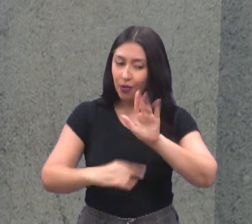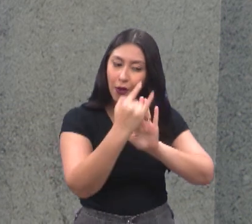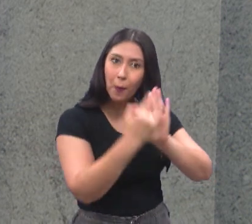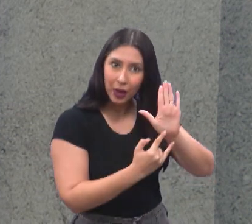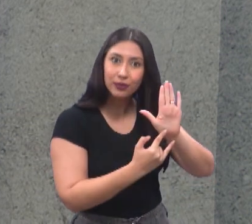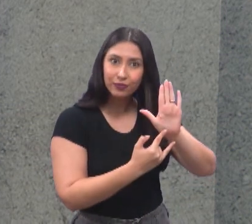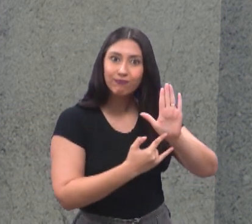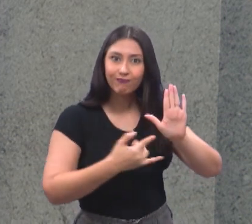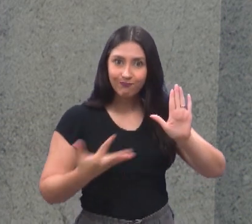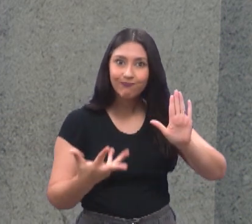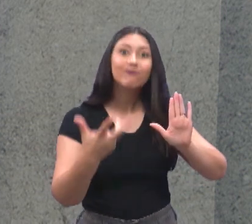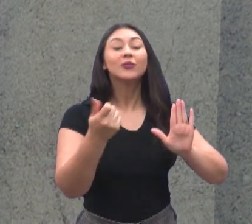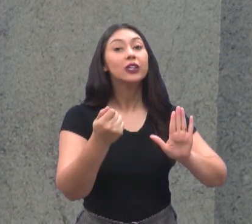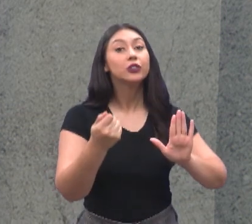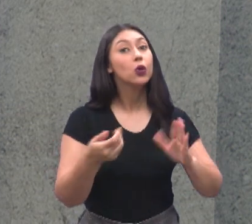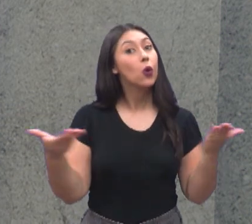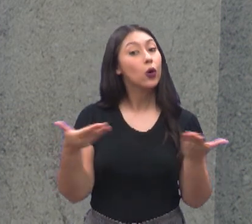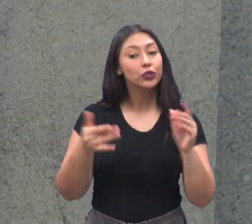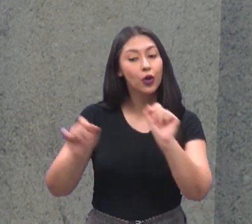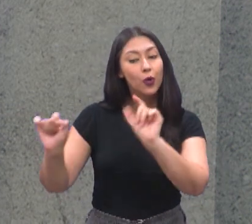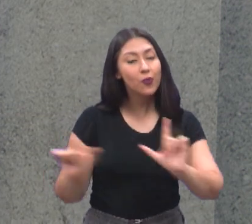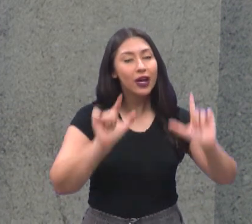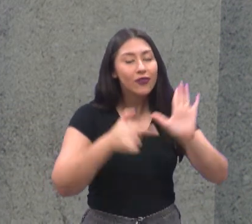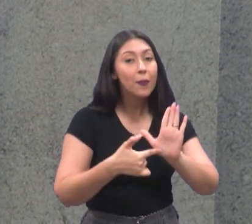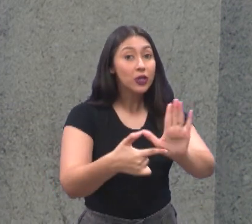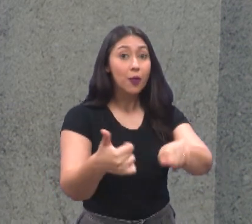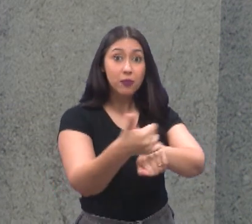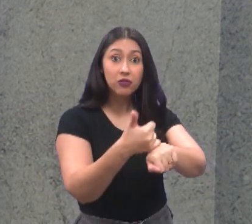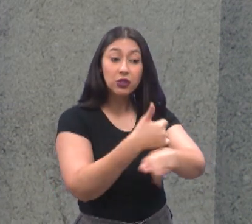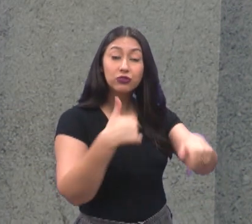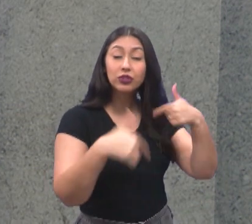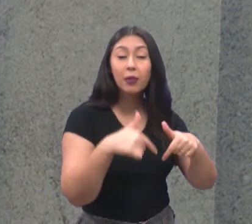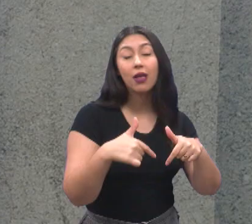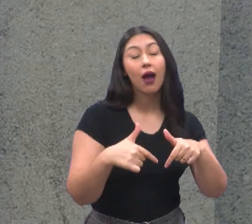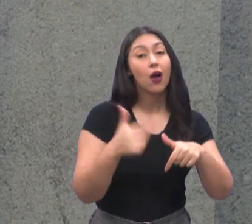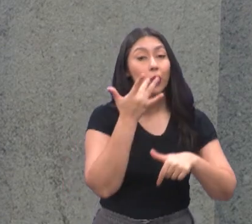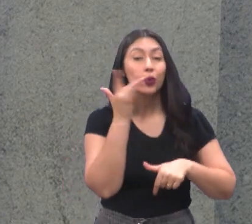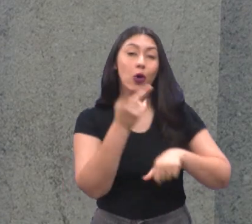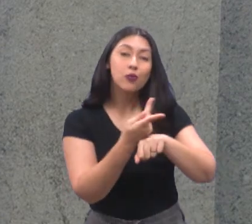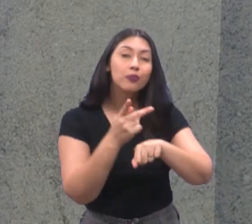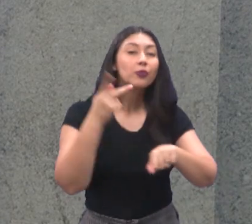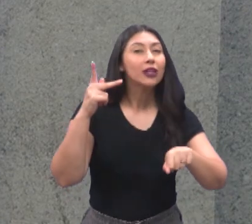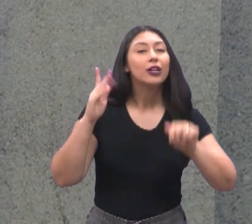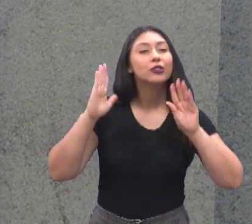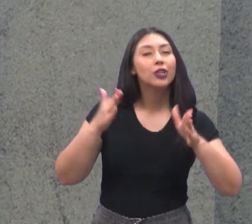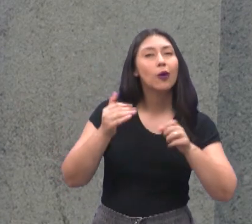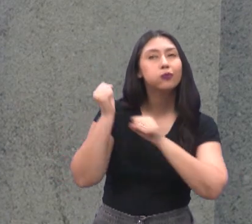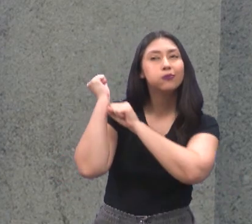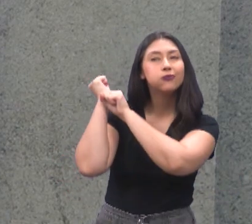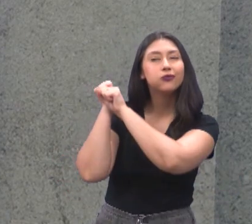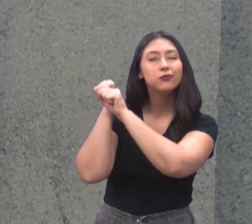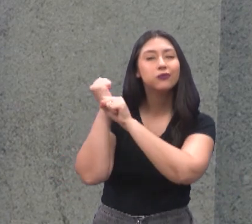Estação Mercado vai mostrar que ser um ourives é seguir uma das profissões mais antigas que existem para